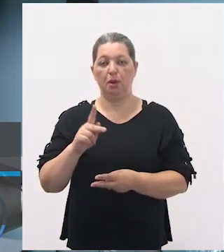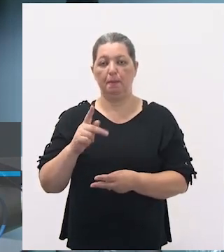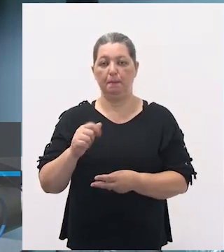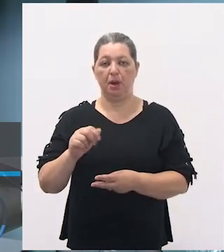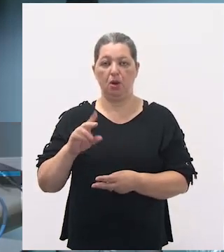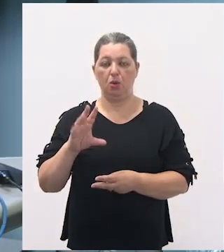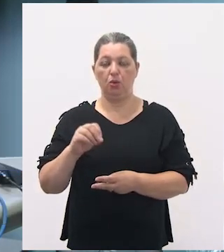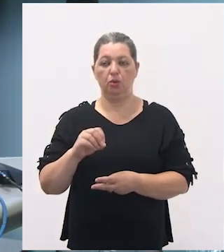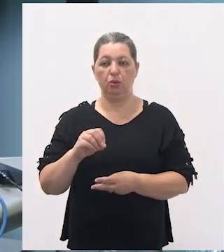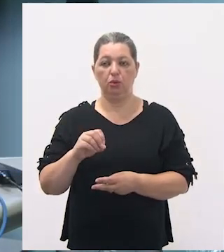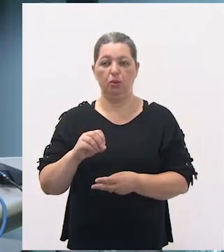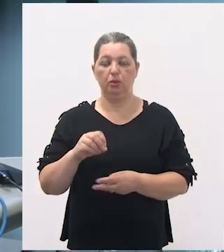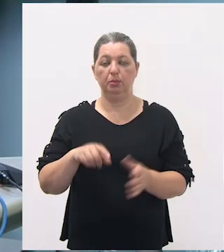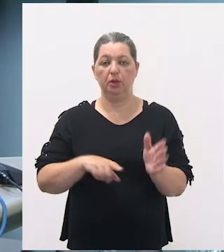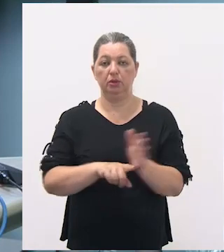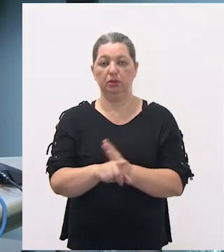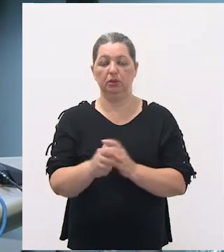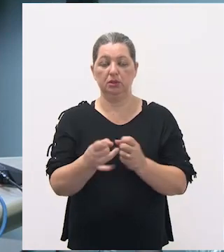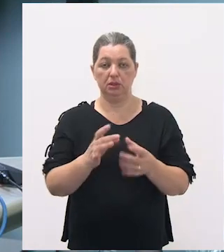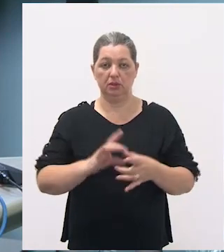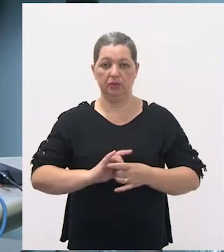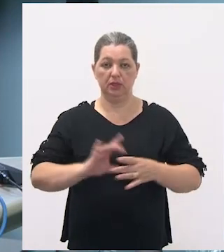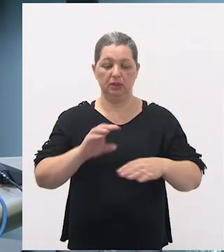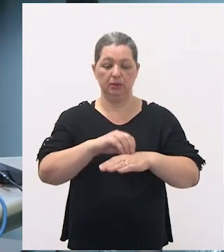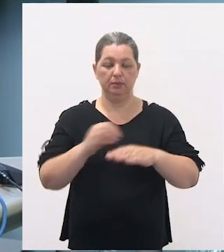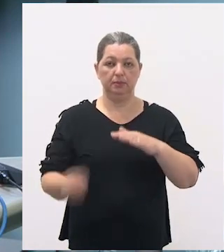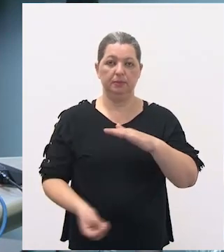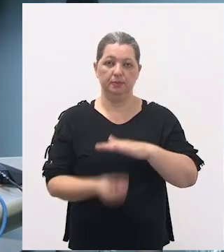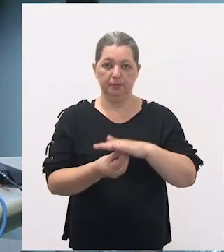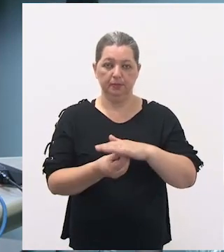material vai ficar disponível no repositório.